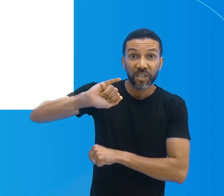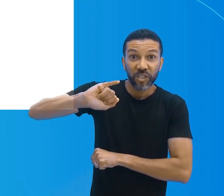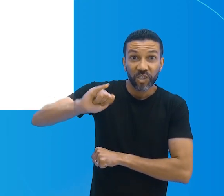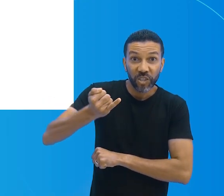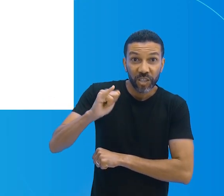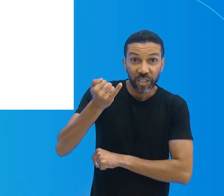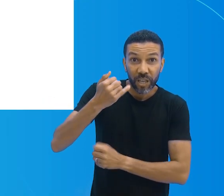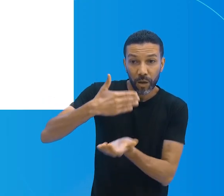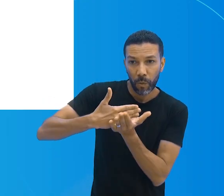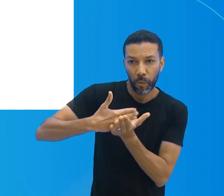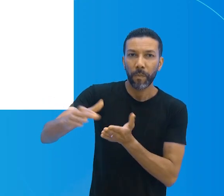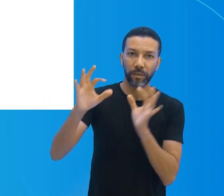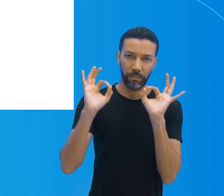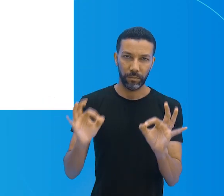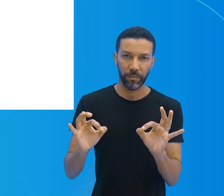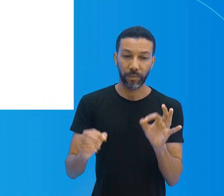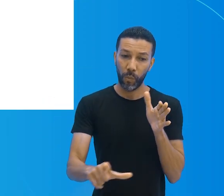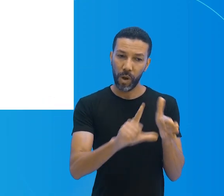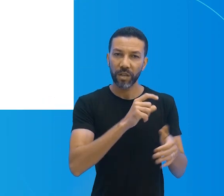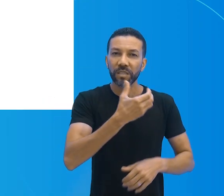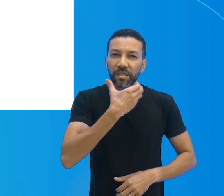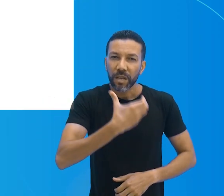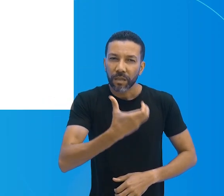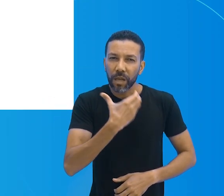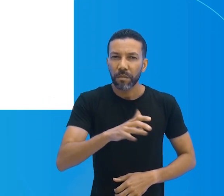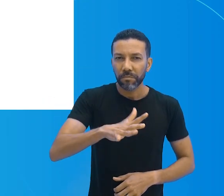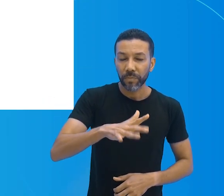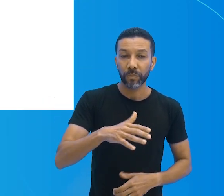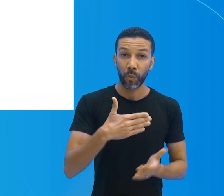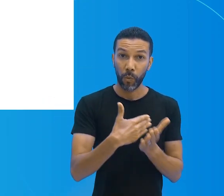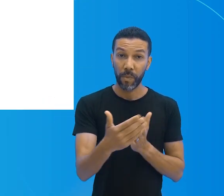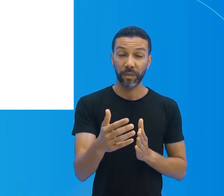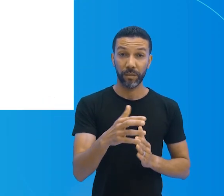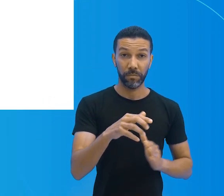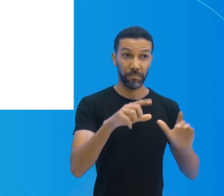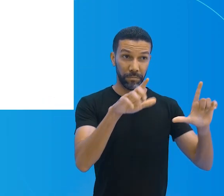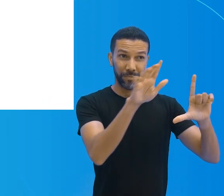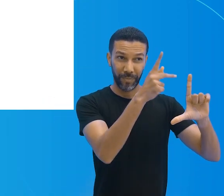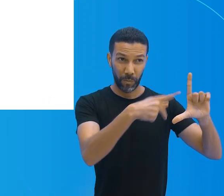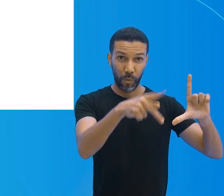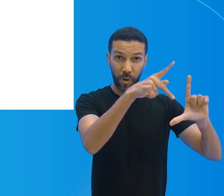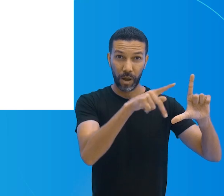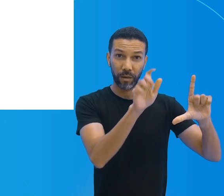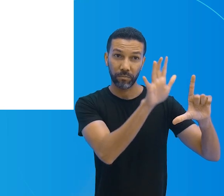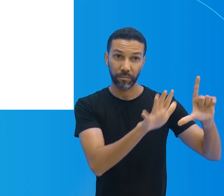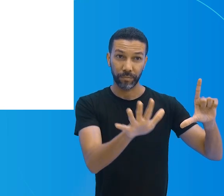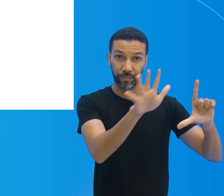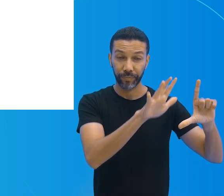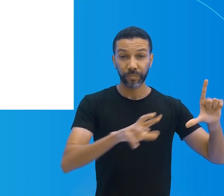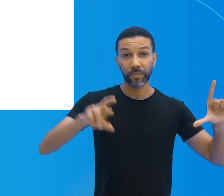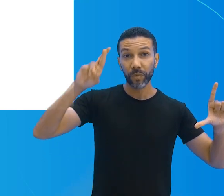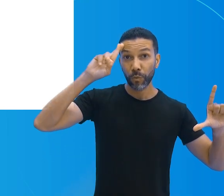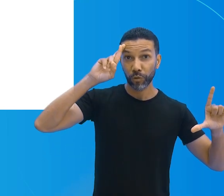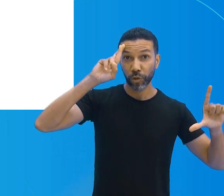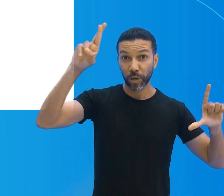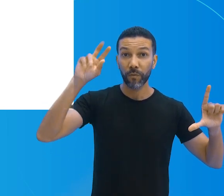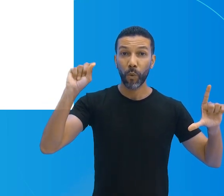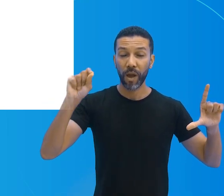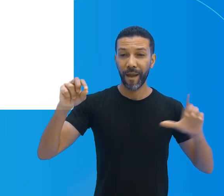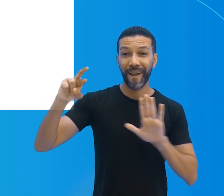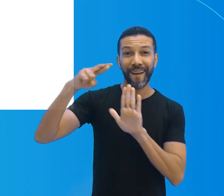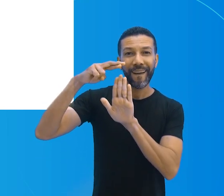é importante que o chefe adicione as regras, né, de contato com sua equipe. O